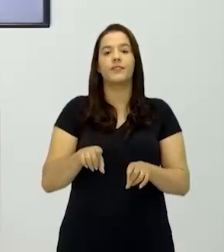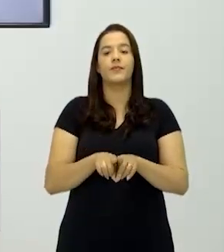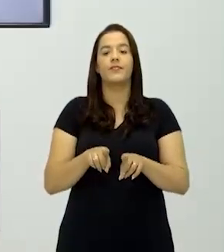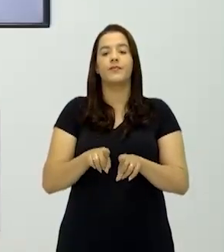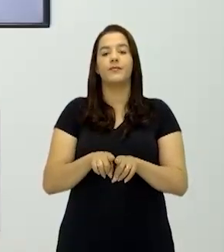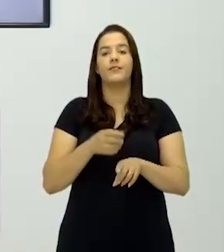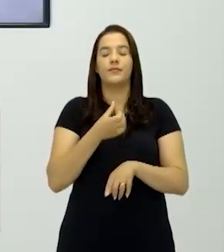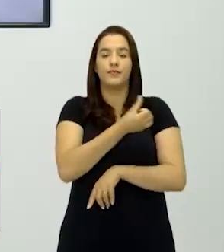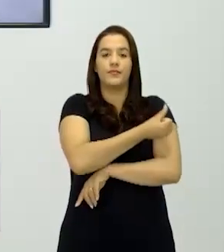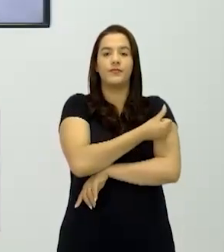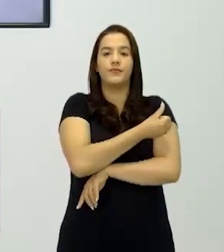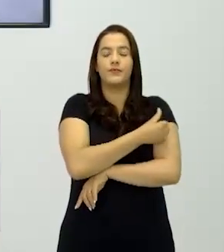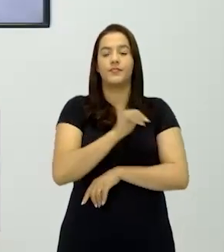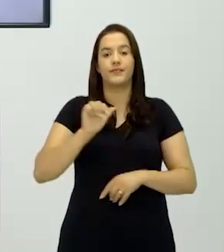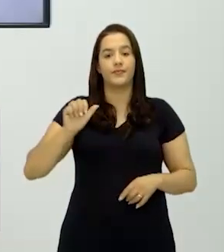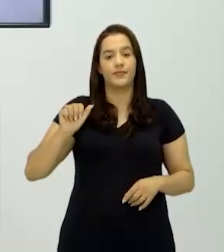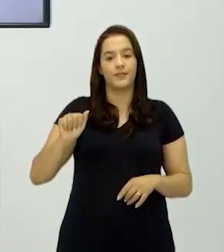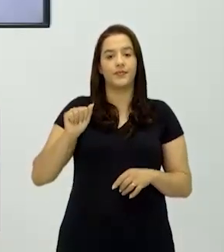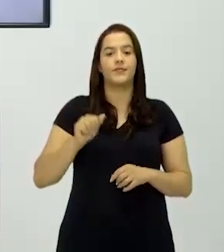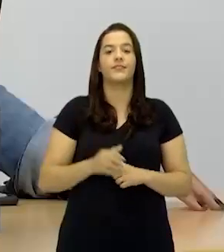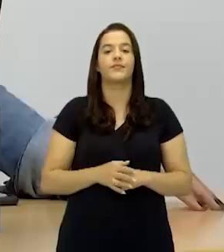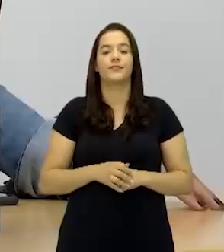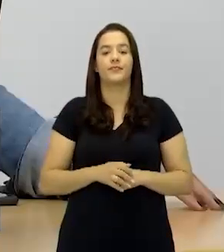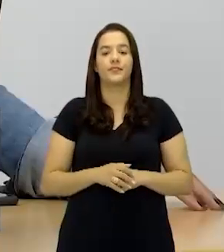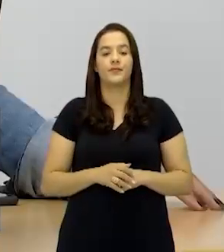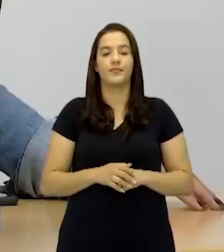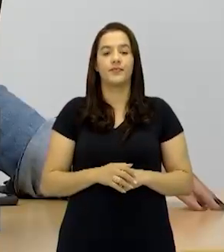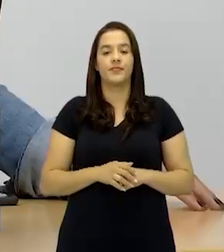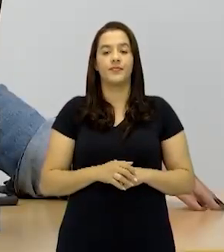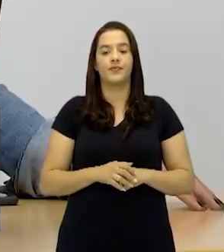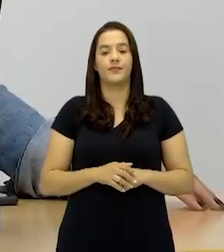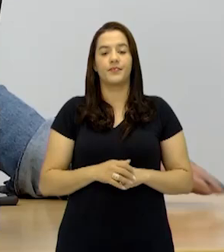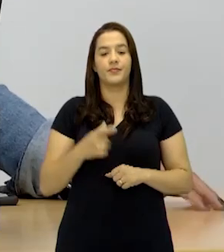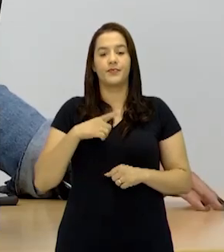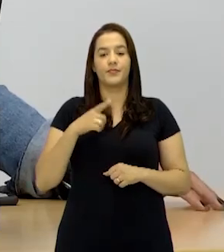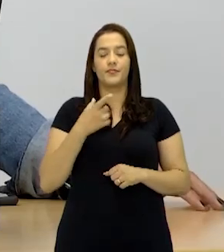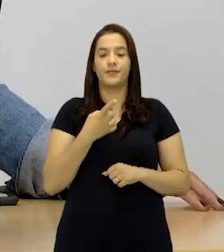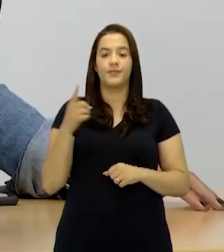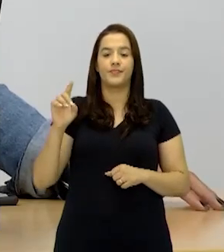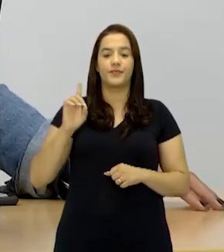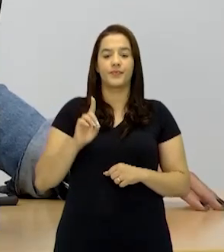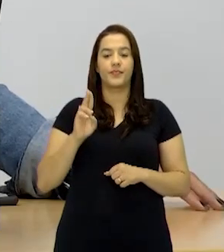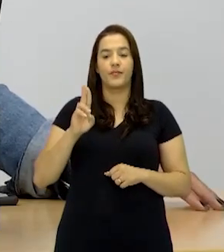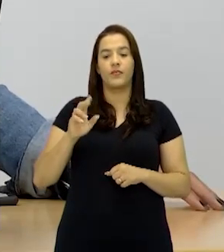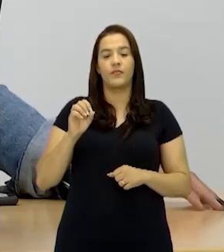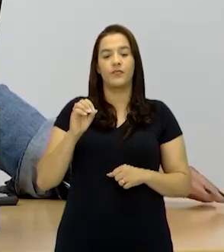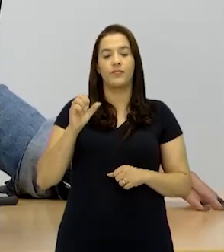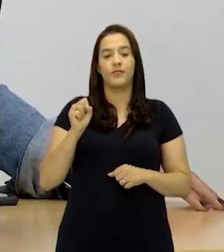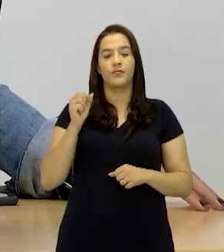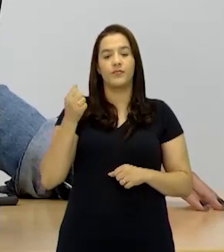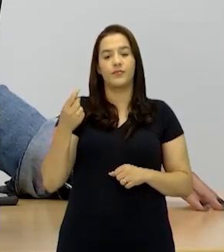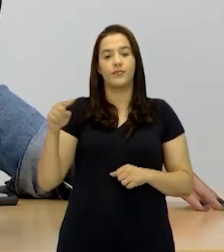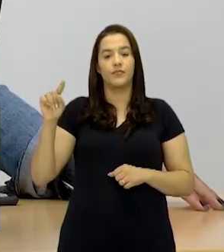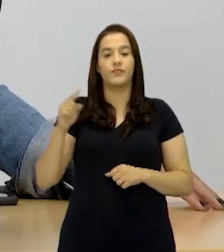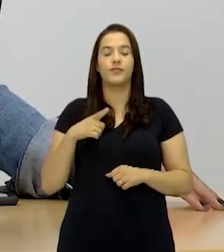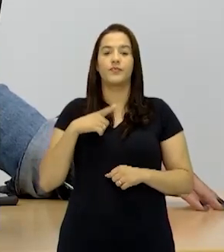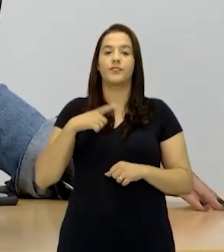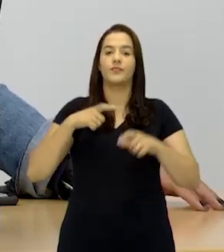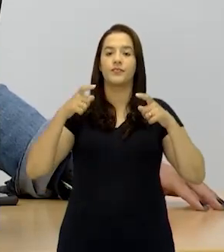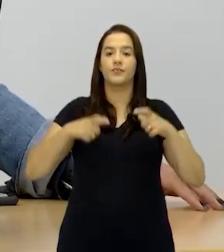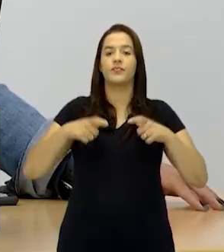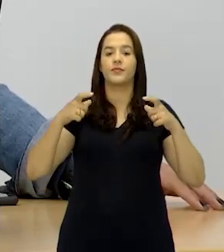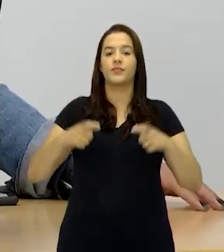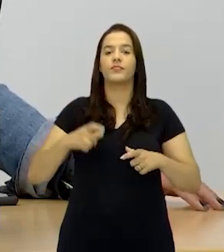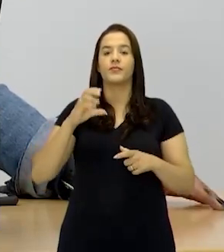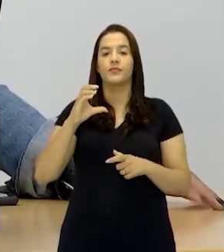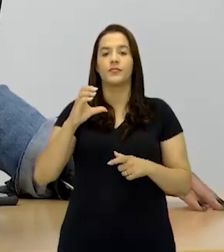6º A. E é isso mesmo, gente. Ó, saiu uma resposta interessante aqui, ó. Lá. Do Sandro Pereira, aluninho Sandro Pereira, lá de Cubatão, do Valdomiro.